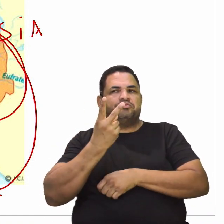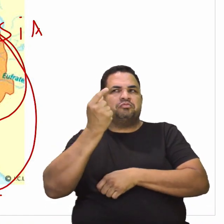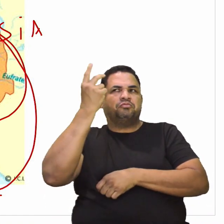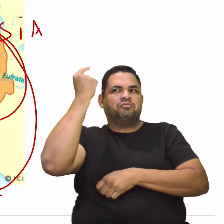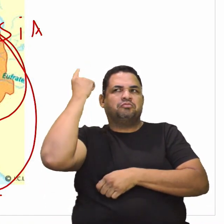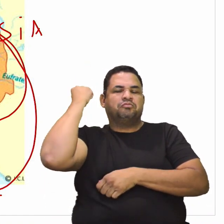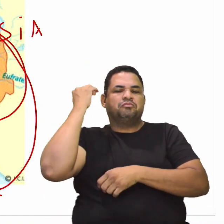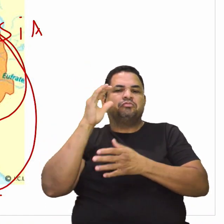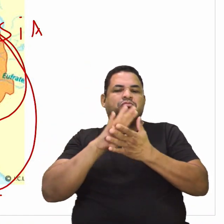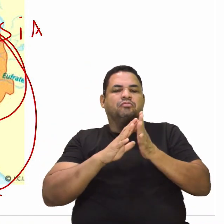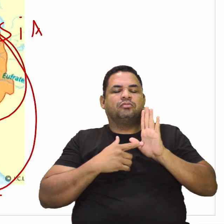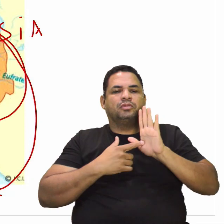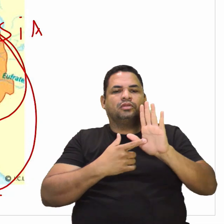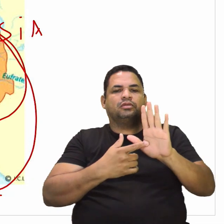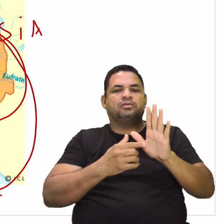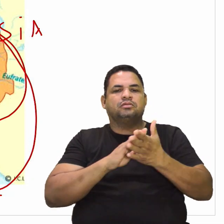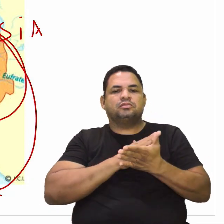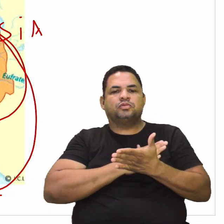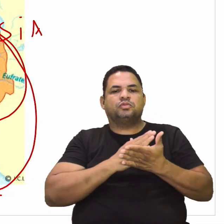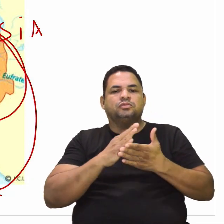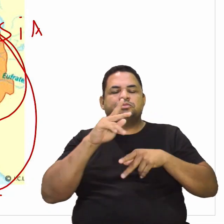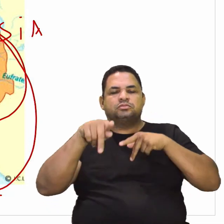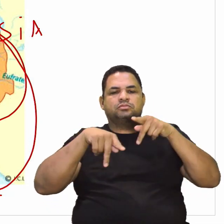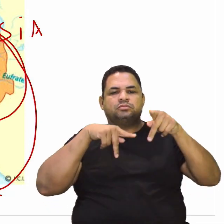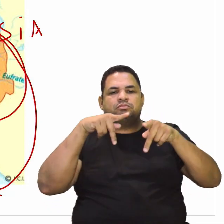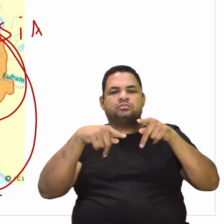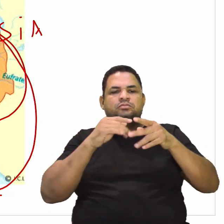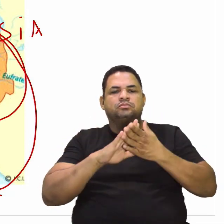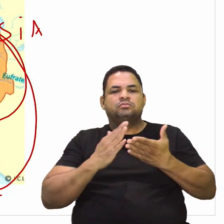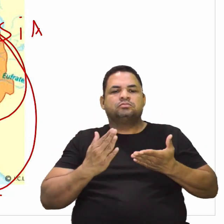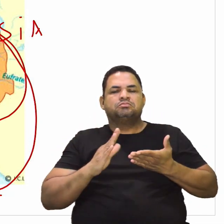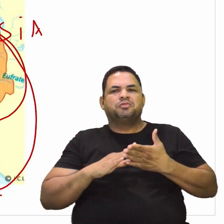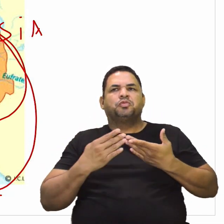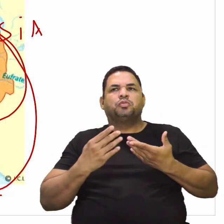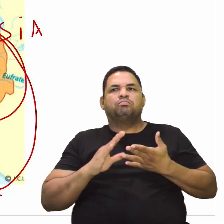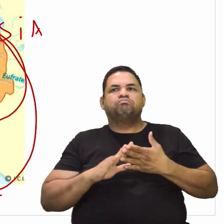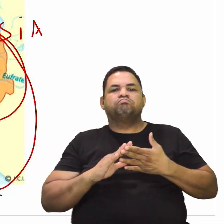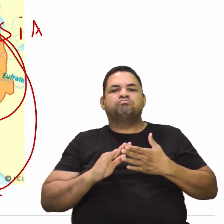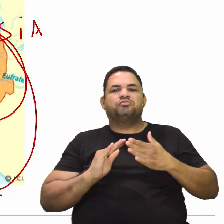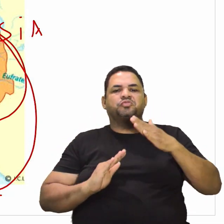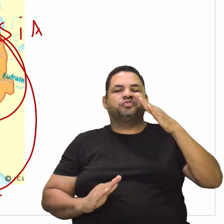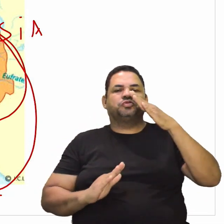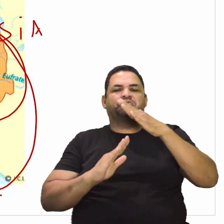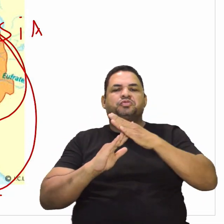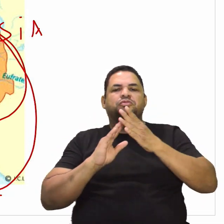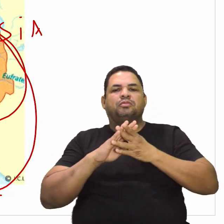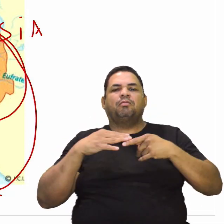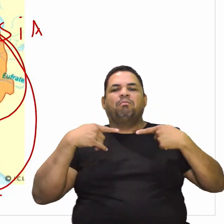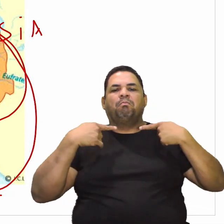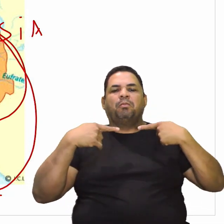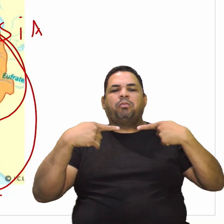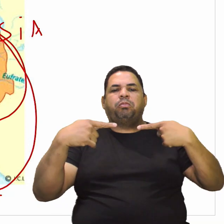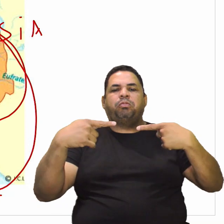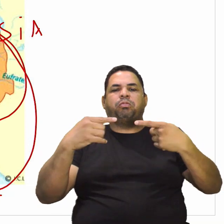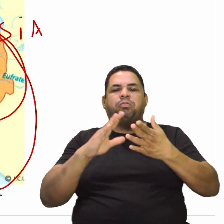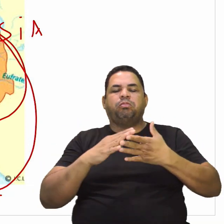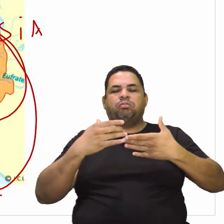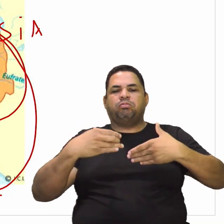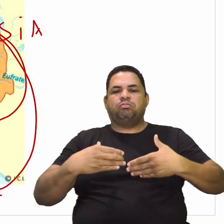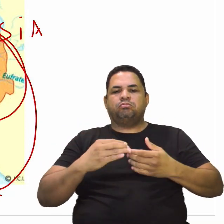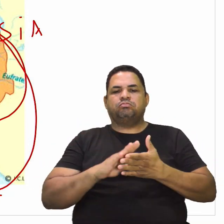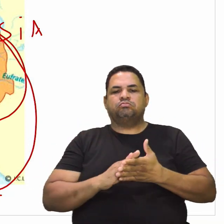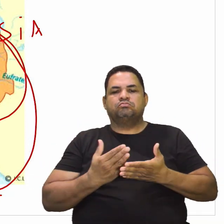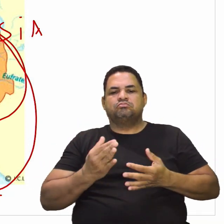que retrata o início desses povos, o Último Guerreiro, por exemplo, cara, você volta no tempo. Mas, professor, eles eram